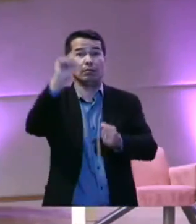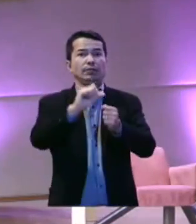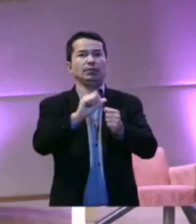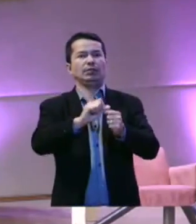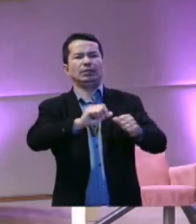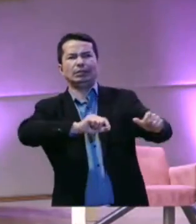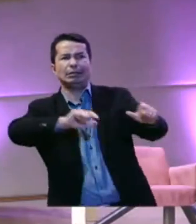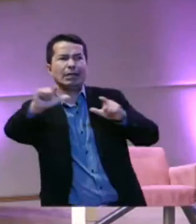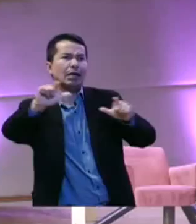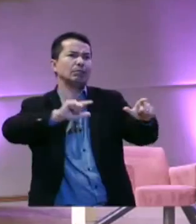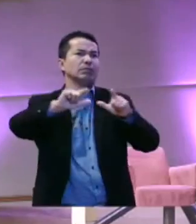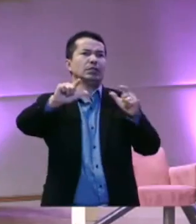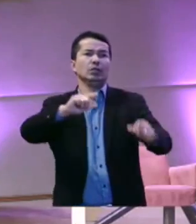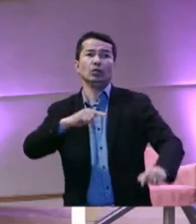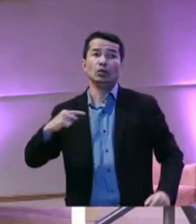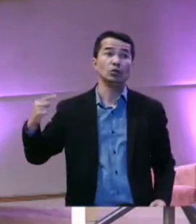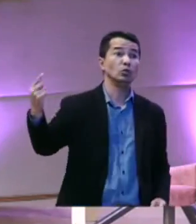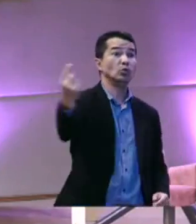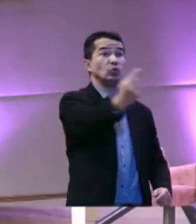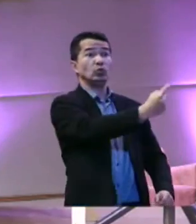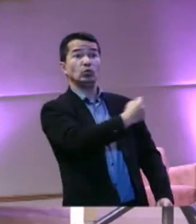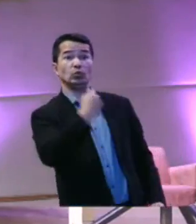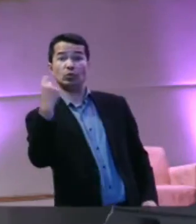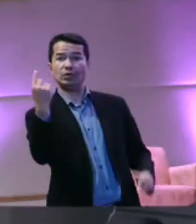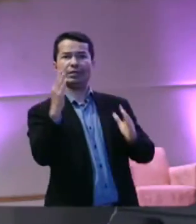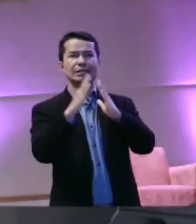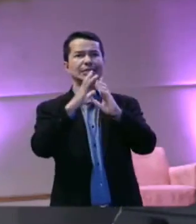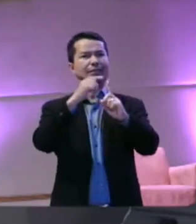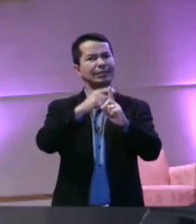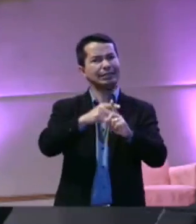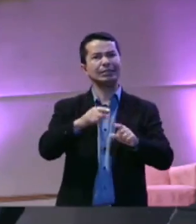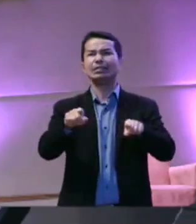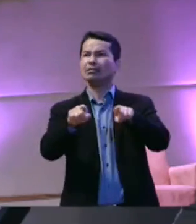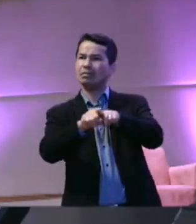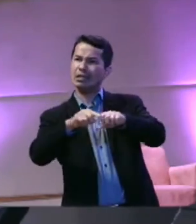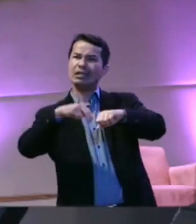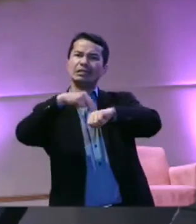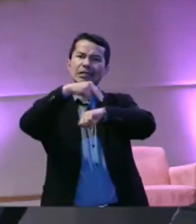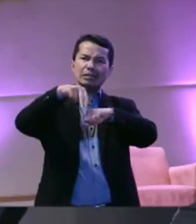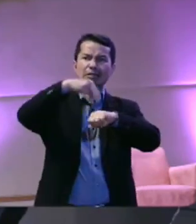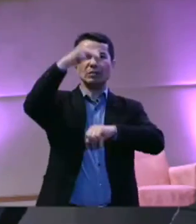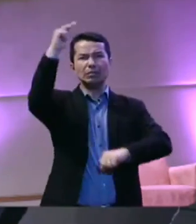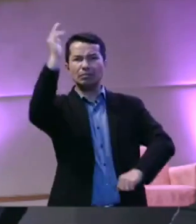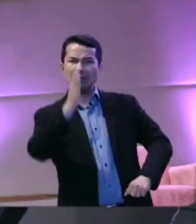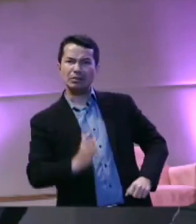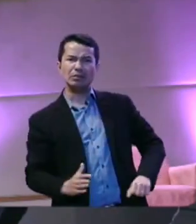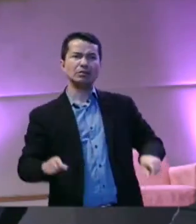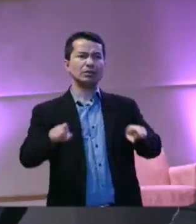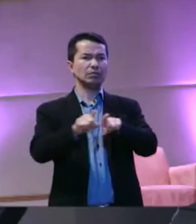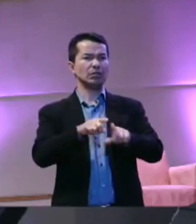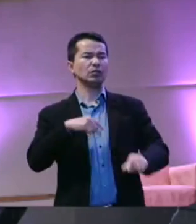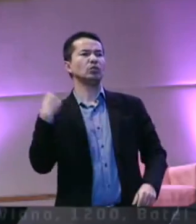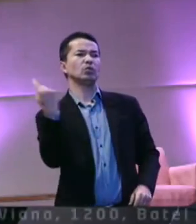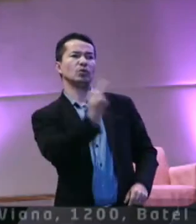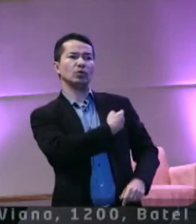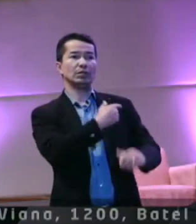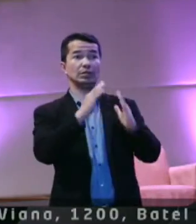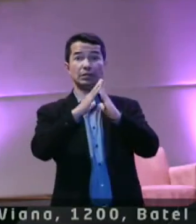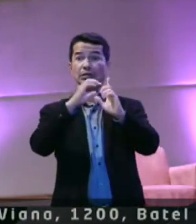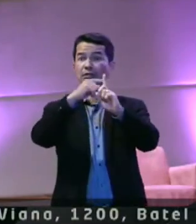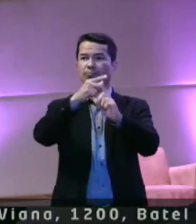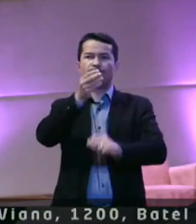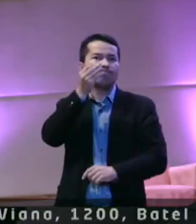tem trazido na nossa nação, na nossa igreja. Nós temos experimentado isso. E o texto